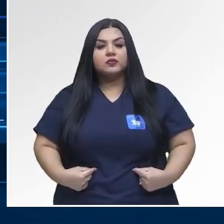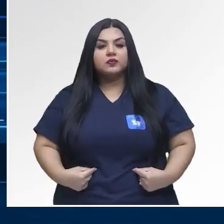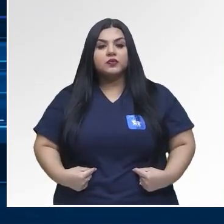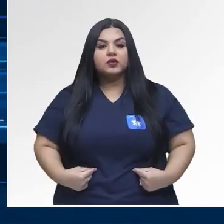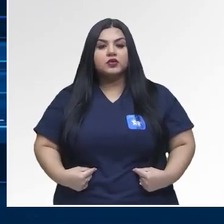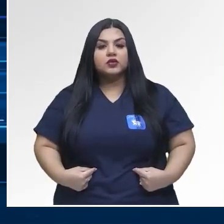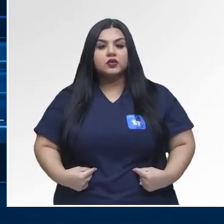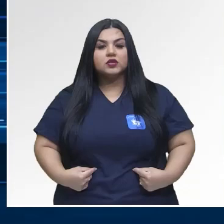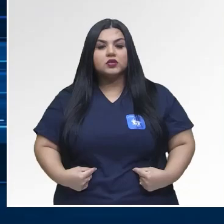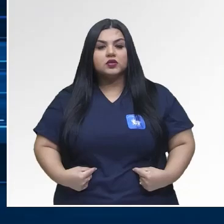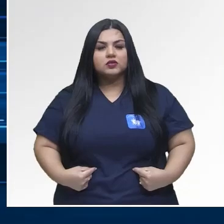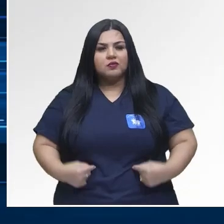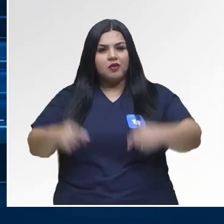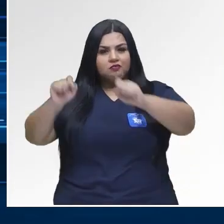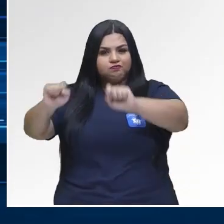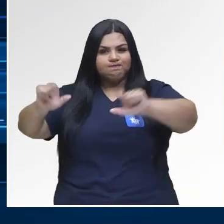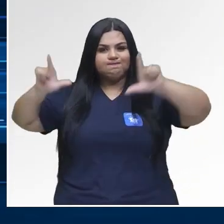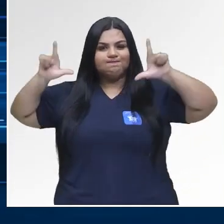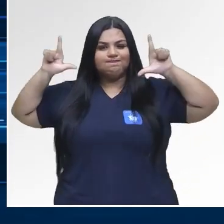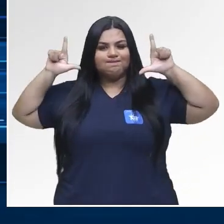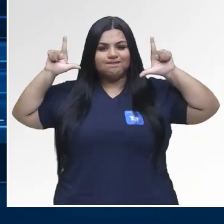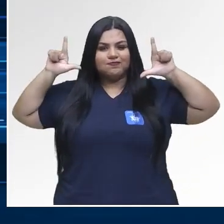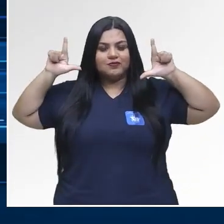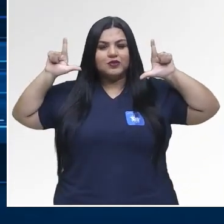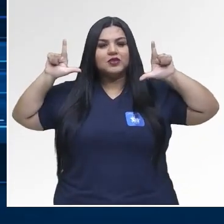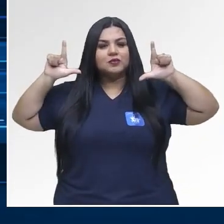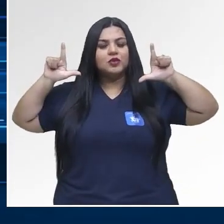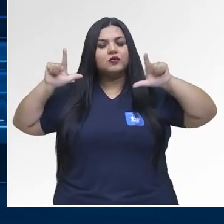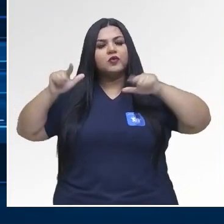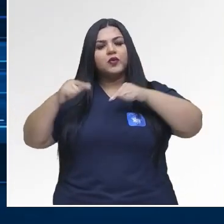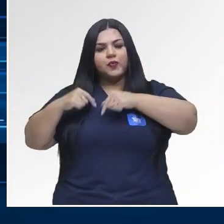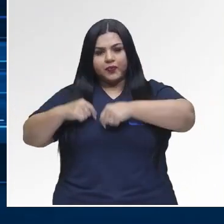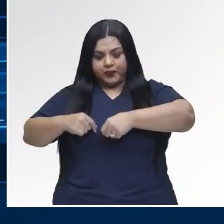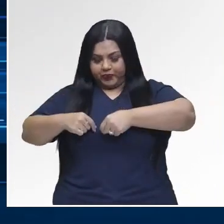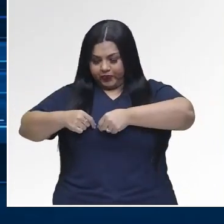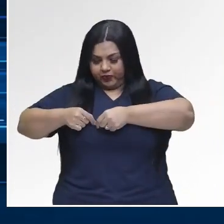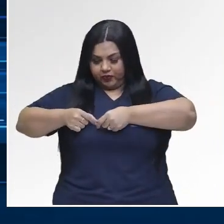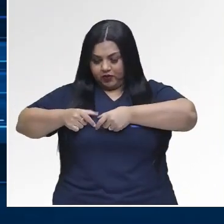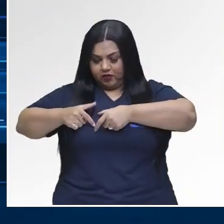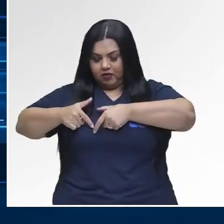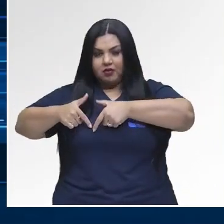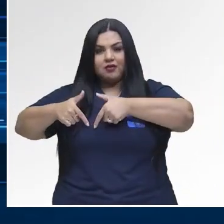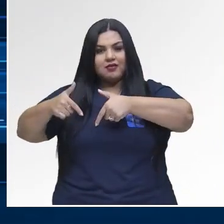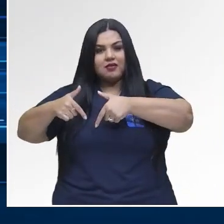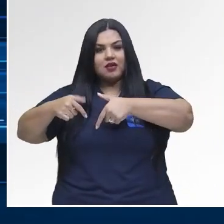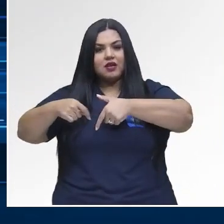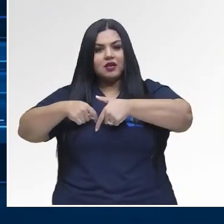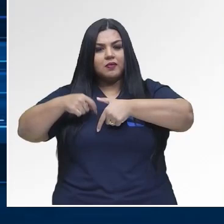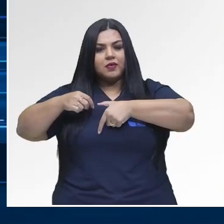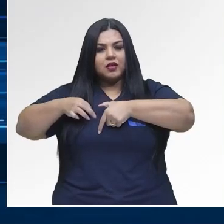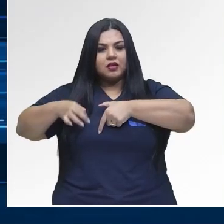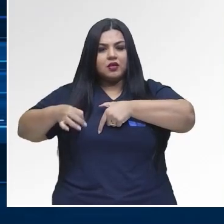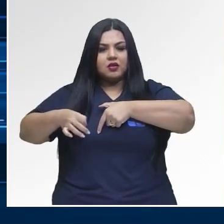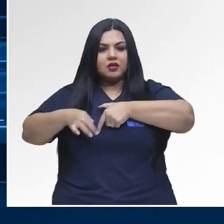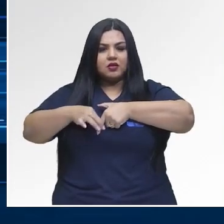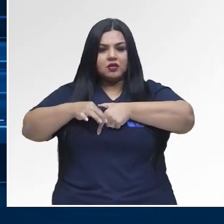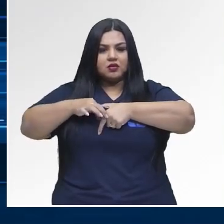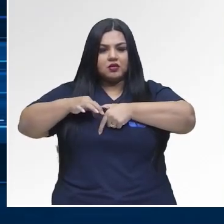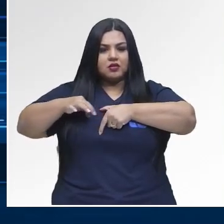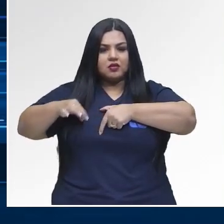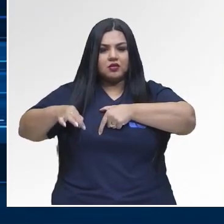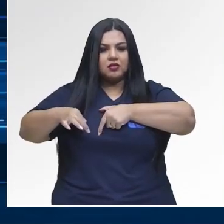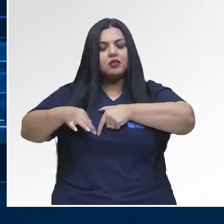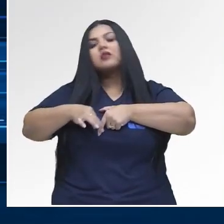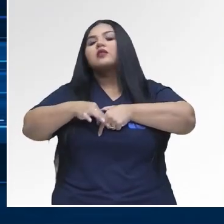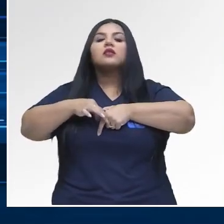demos aqui um zoom numa pequena parte dos pulmões. Então, a gente pode observar aqui os alvéolos